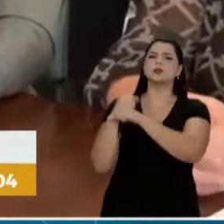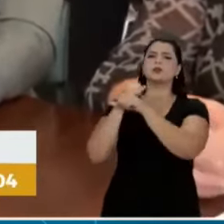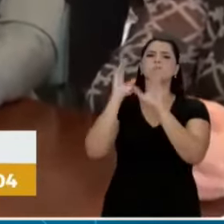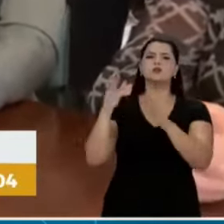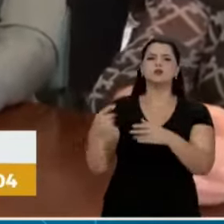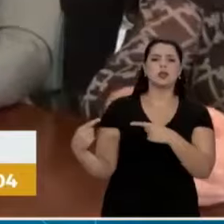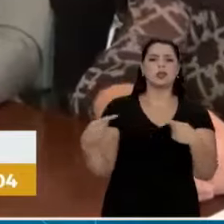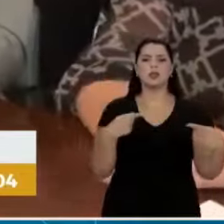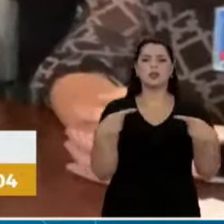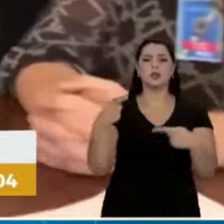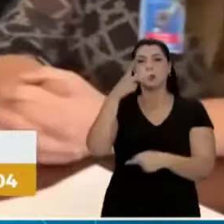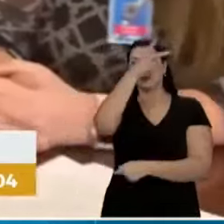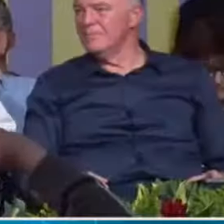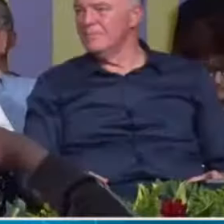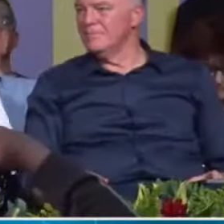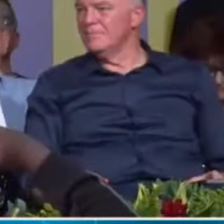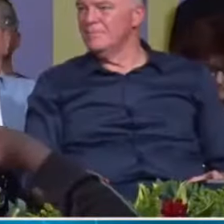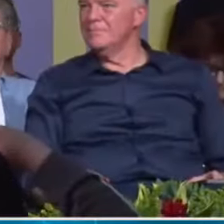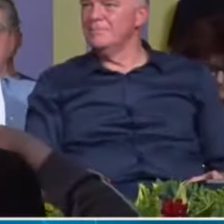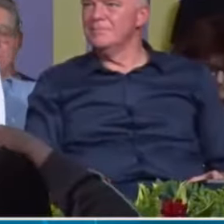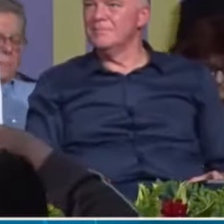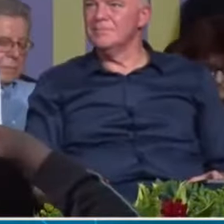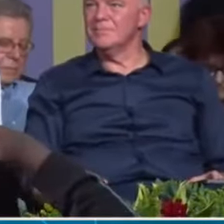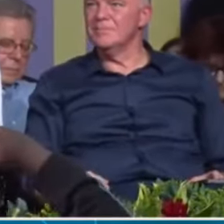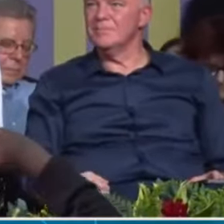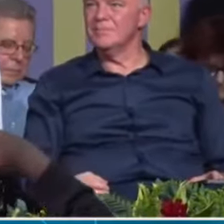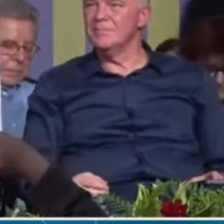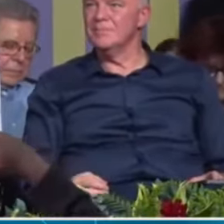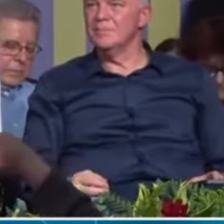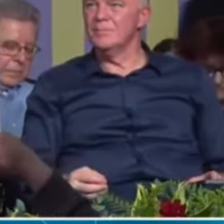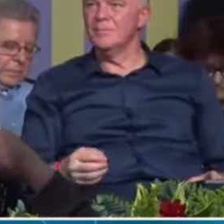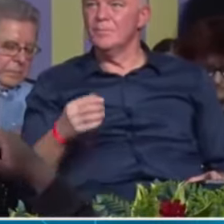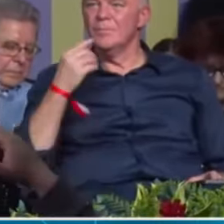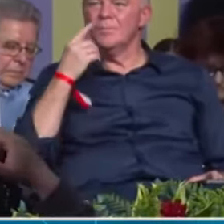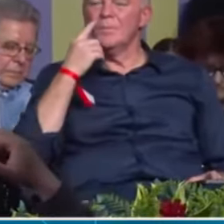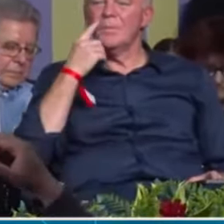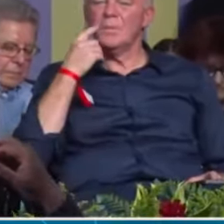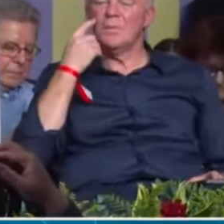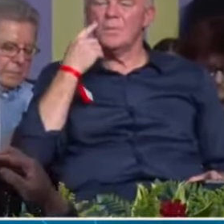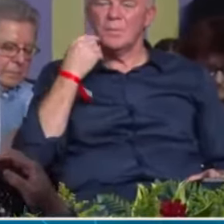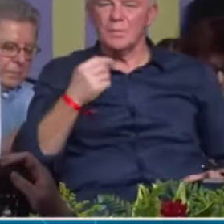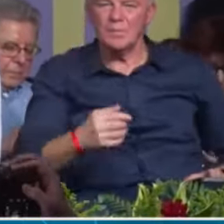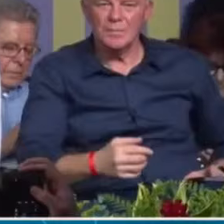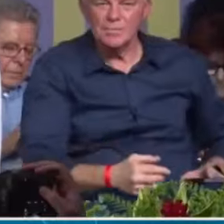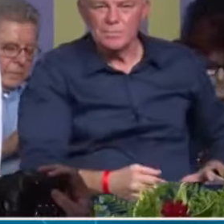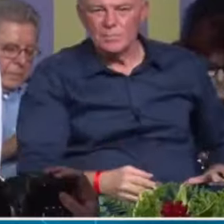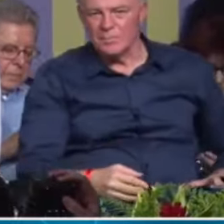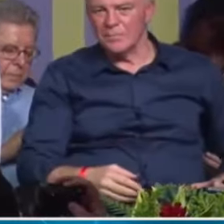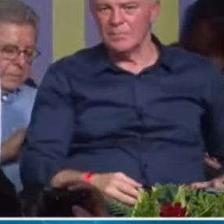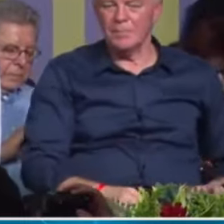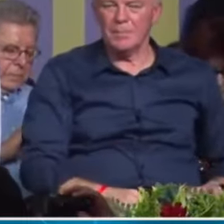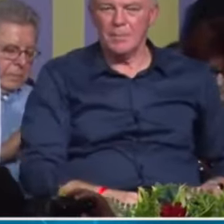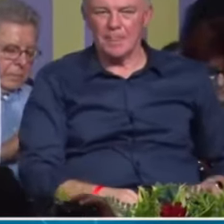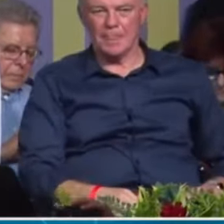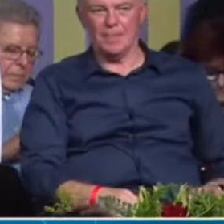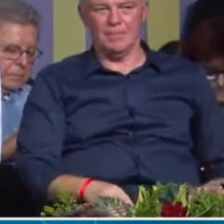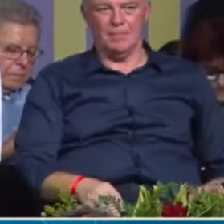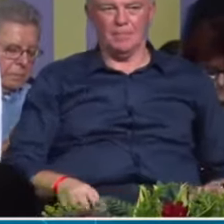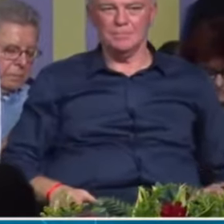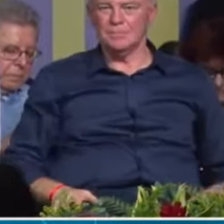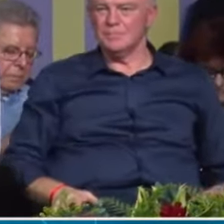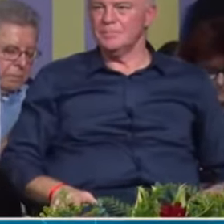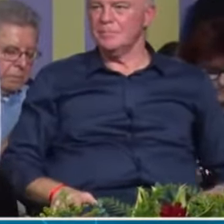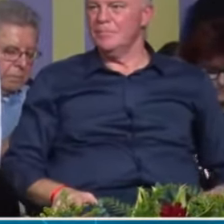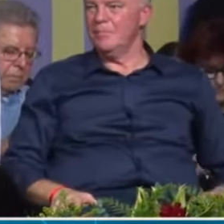Datafolha, contratada pela Folha e pela TV Globo. A divulgação acontece na próxima sexta-feira, dia 4. Real Time